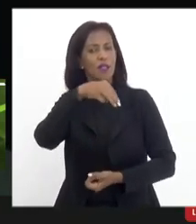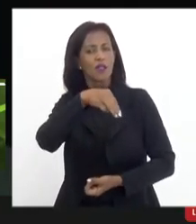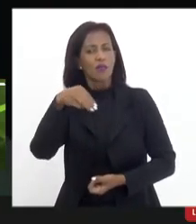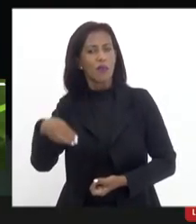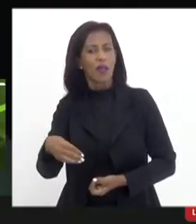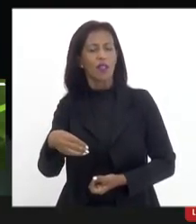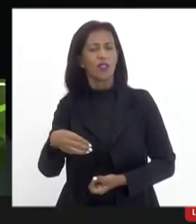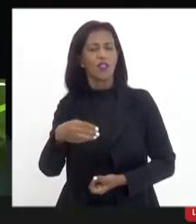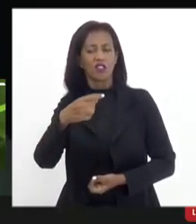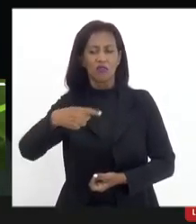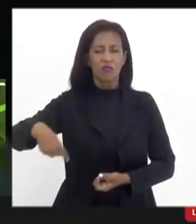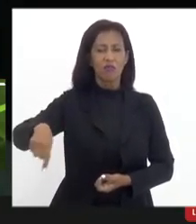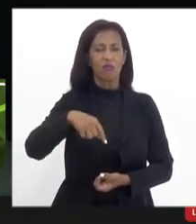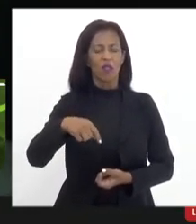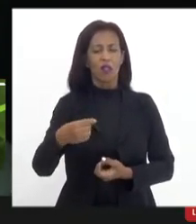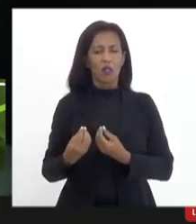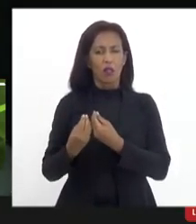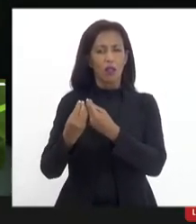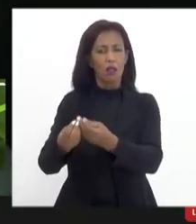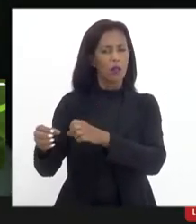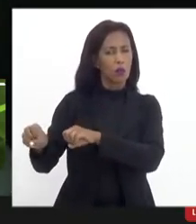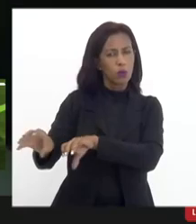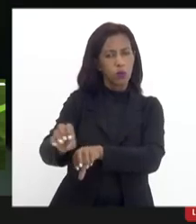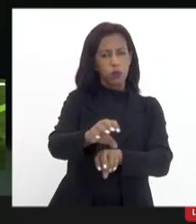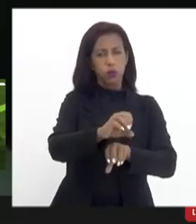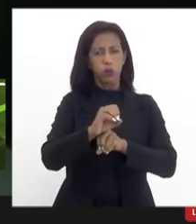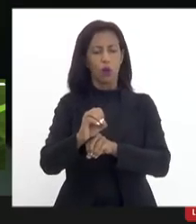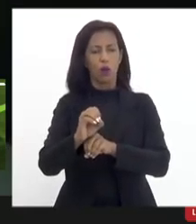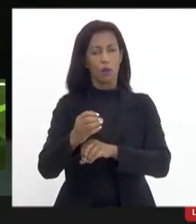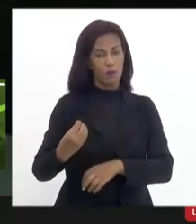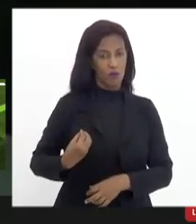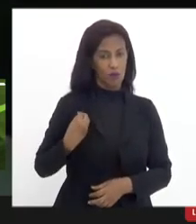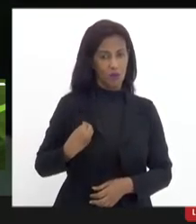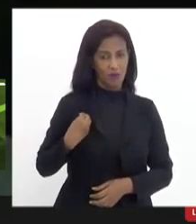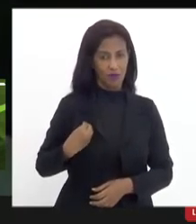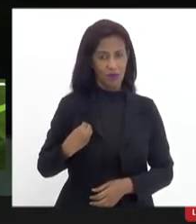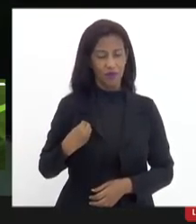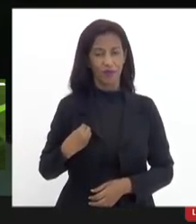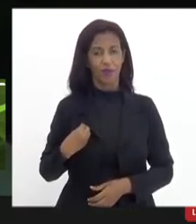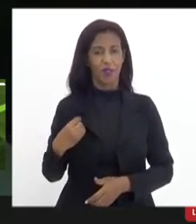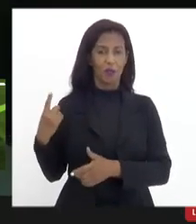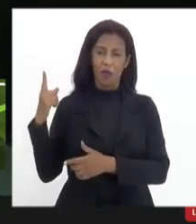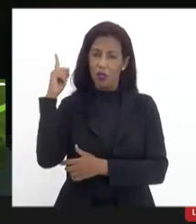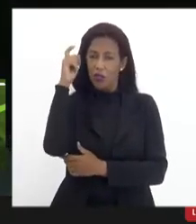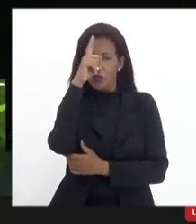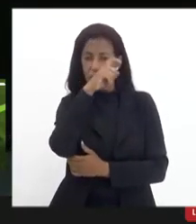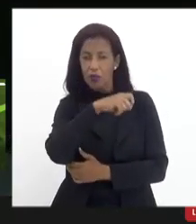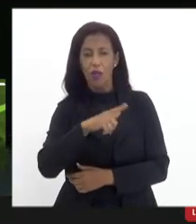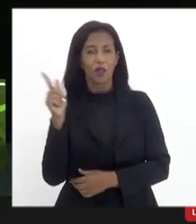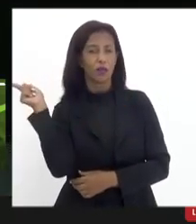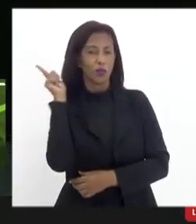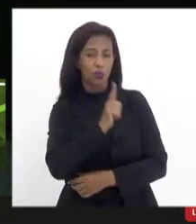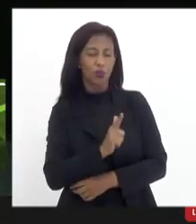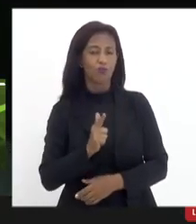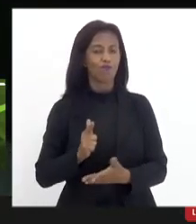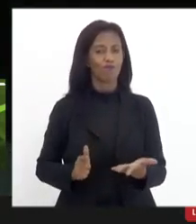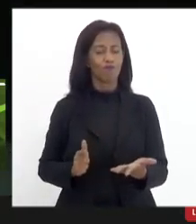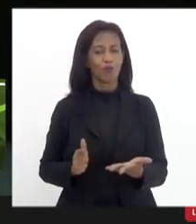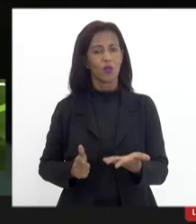mestras, dando uma condições para sua sobrevivência, para que eles possam, com isso,